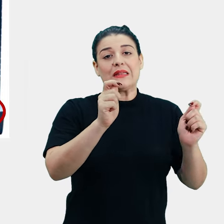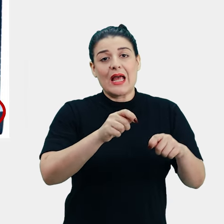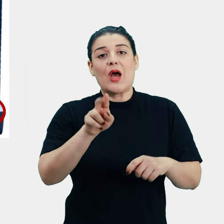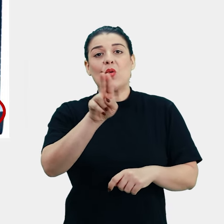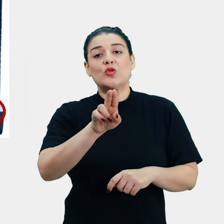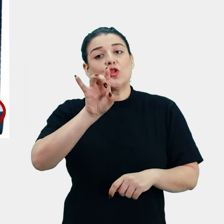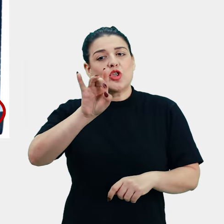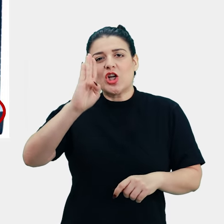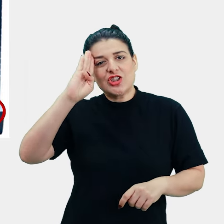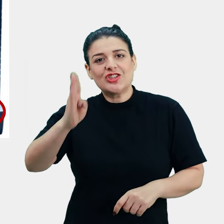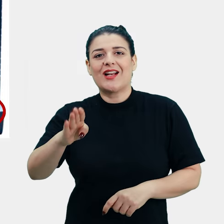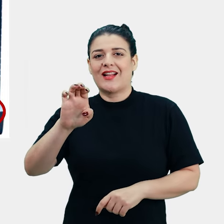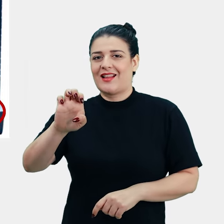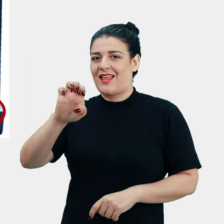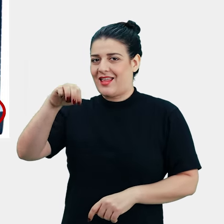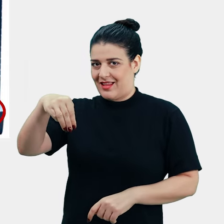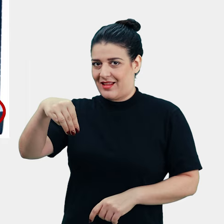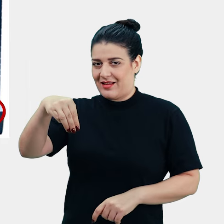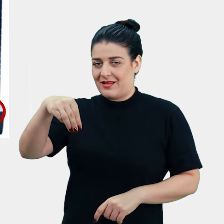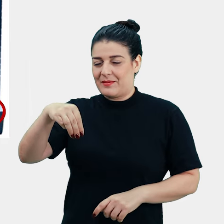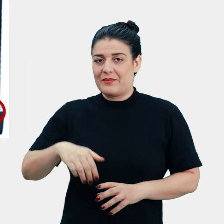também só o espectrômetro de massas,